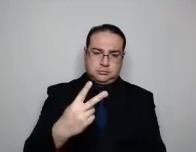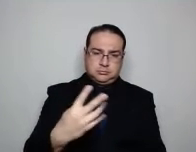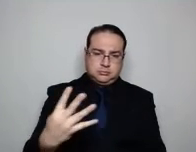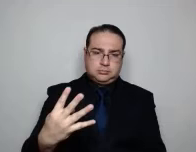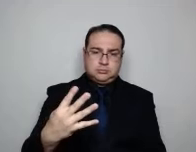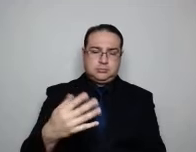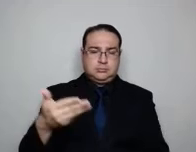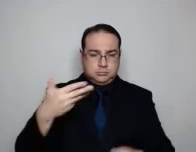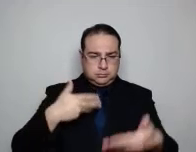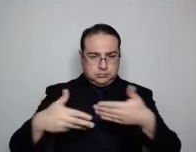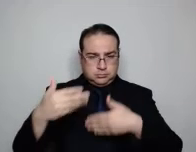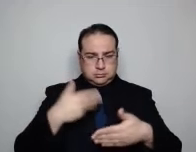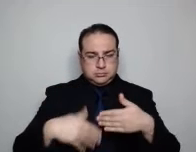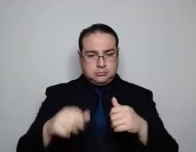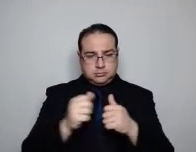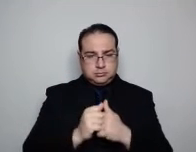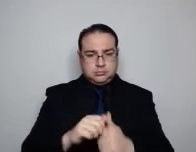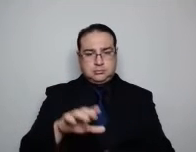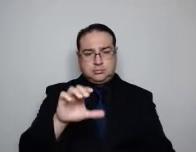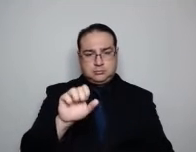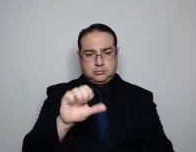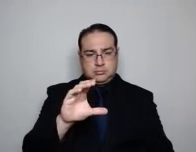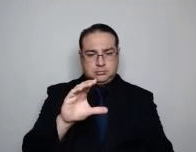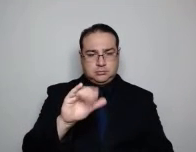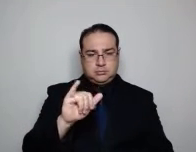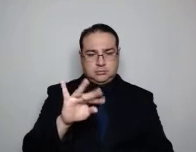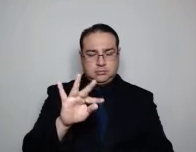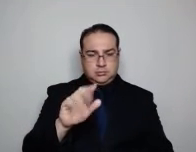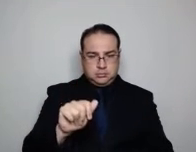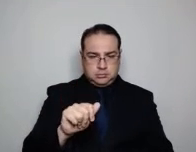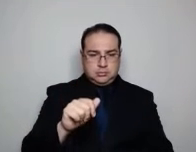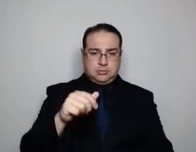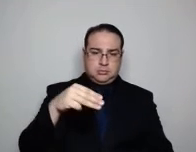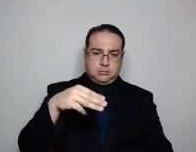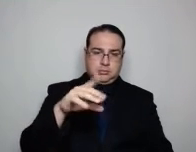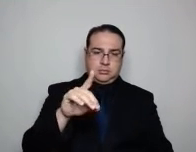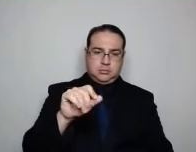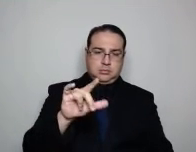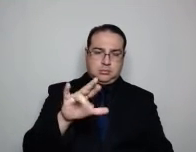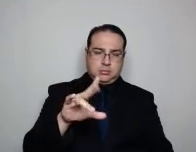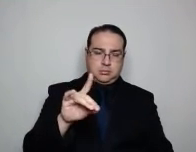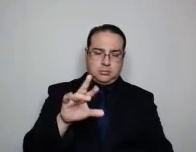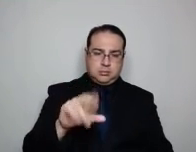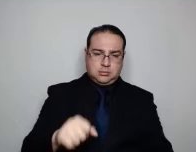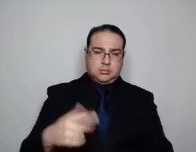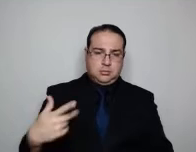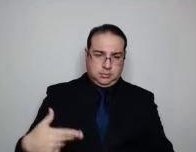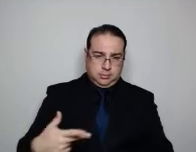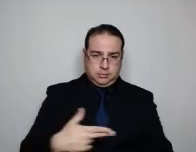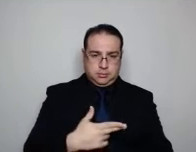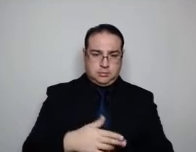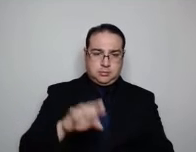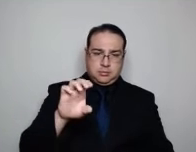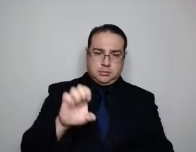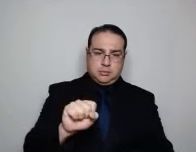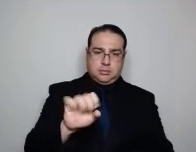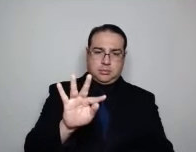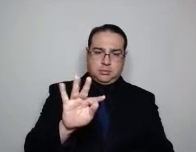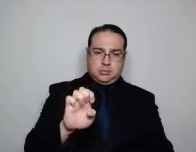cintas modeladoras e meias antitrombos, em virtude de cirurgias estéticas que foram deferidas em primeiro